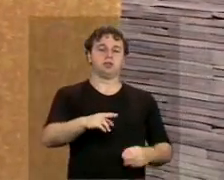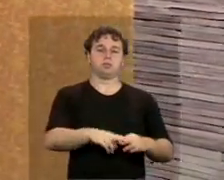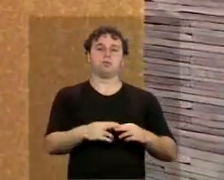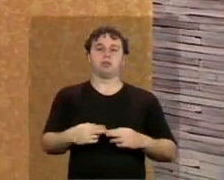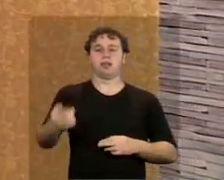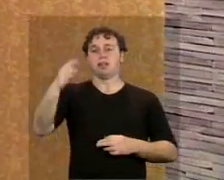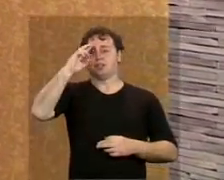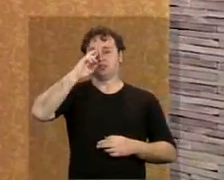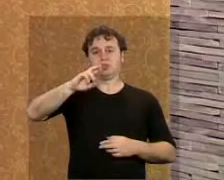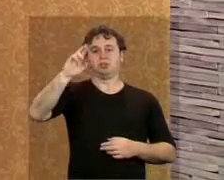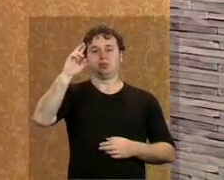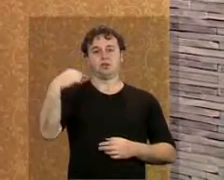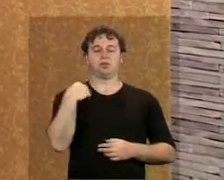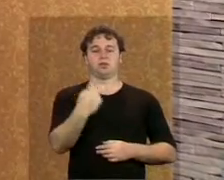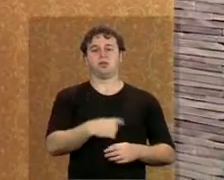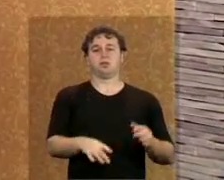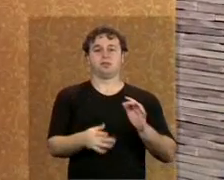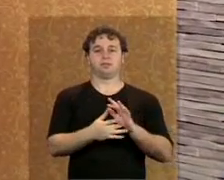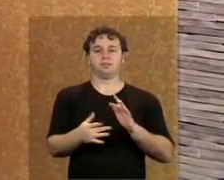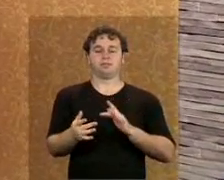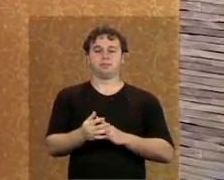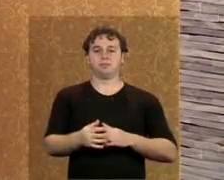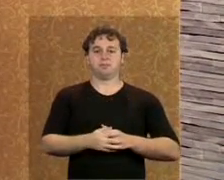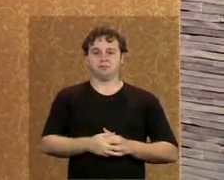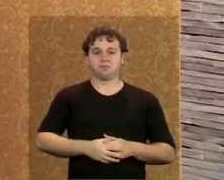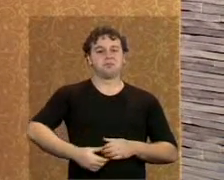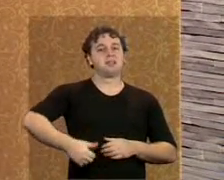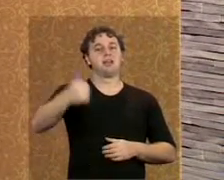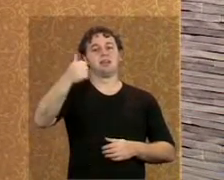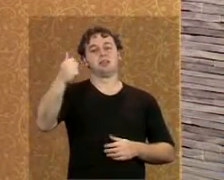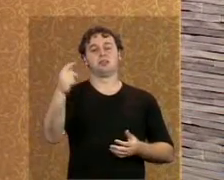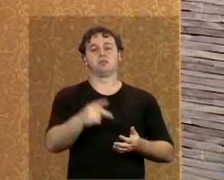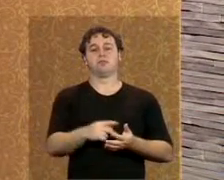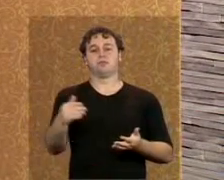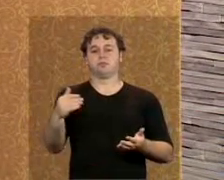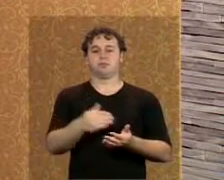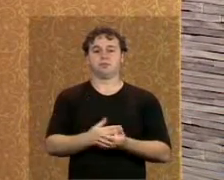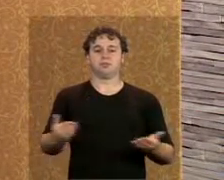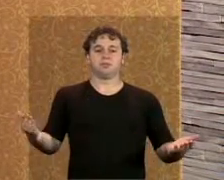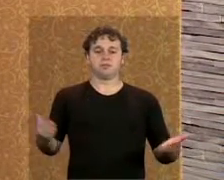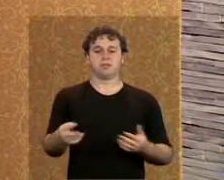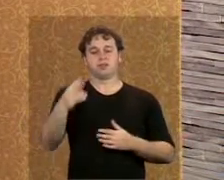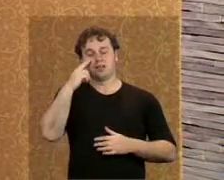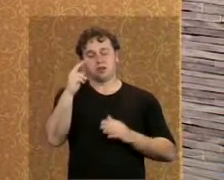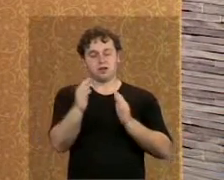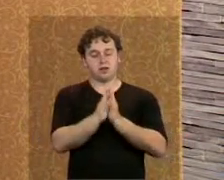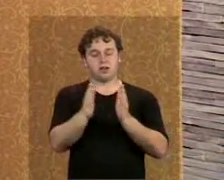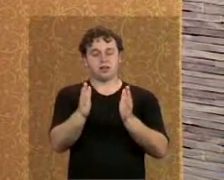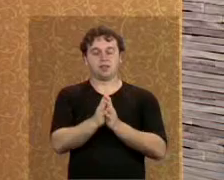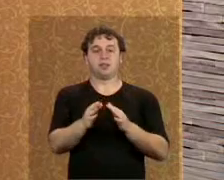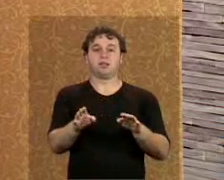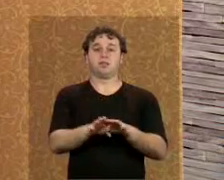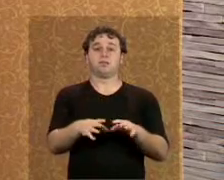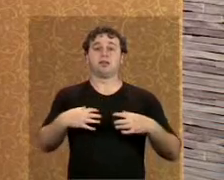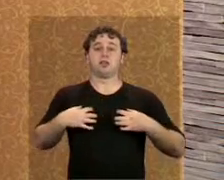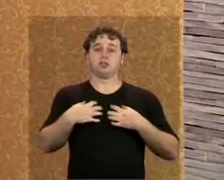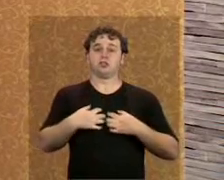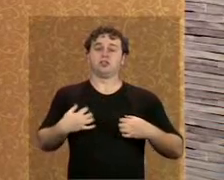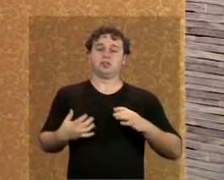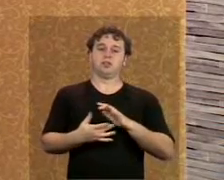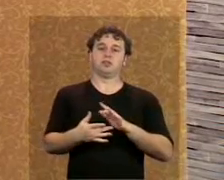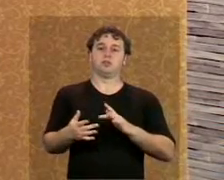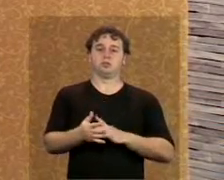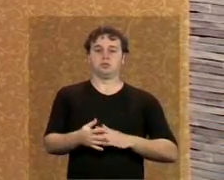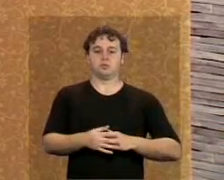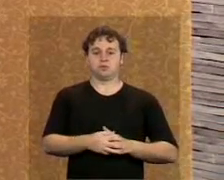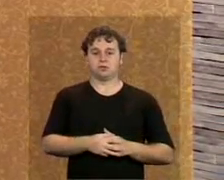mãos santíssimas de nosso Senhor Jesus Cristo. Primeiro mistério doloroso, contemplamos a oração e a agonia de Jesus no Horto das